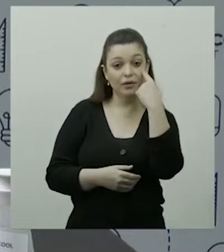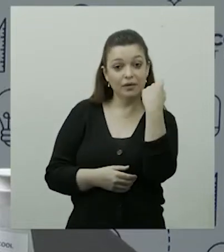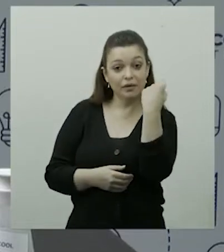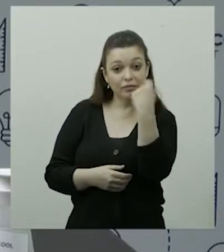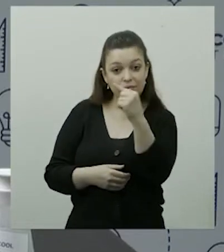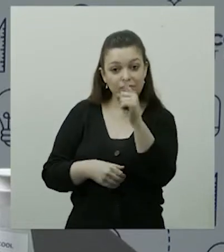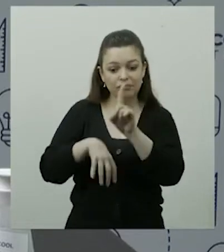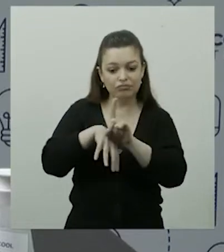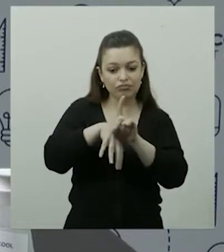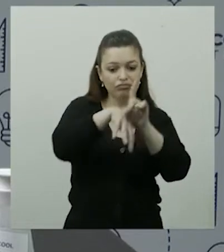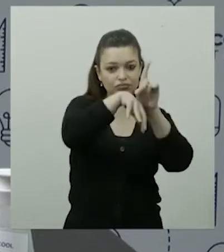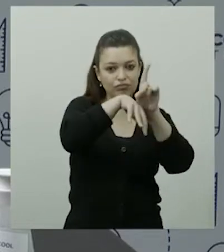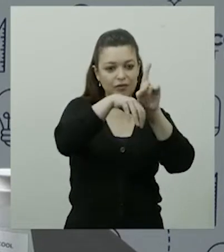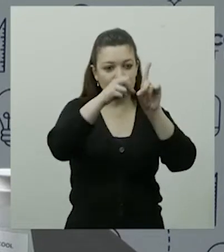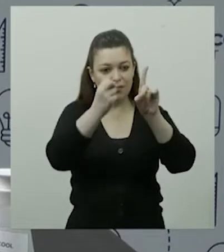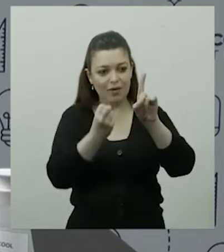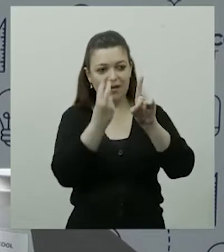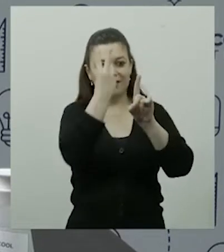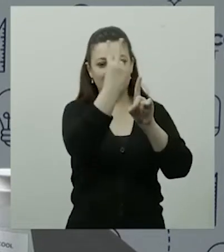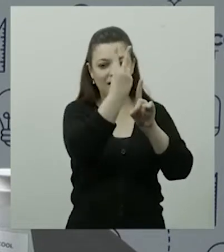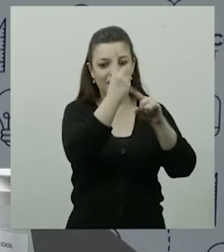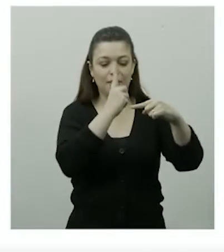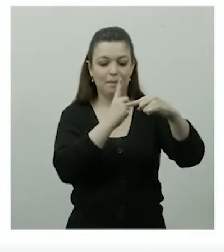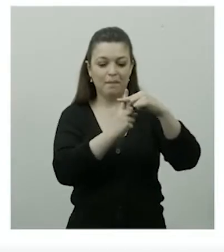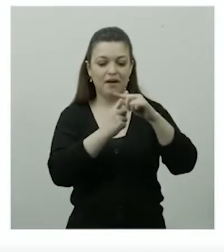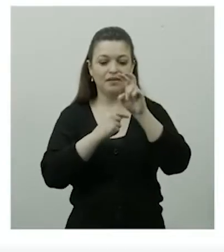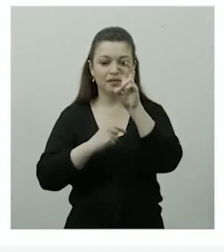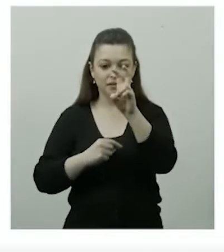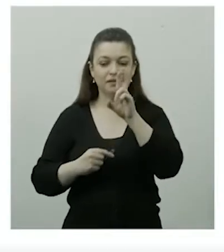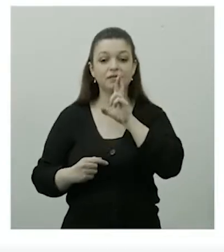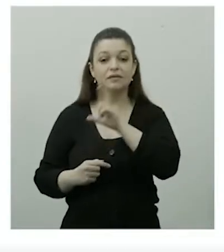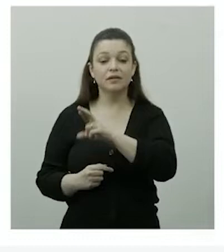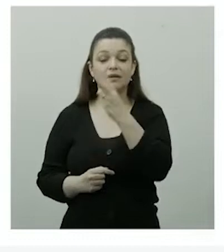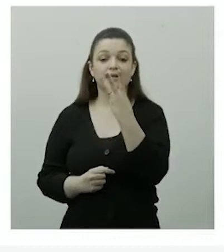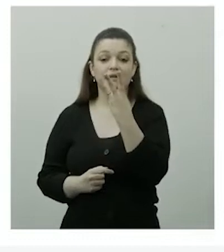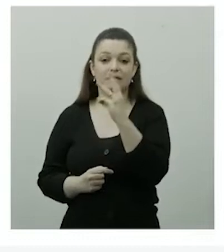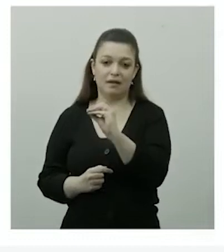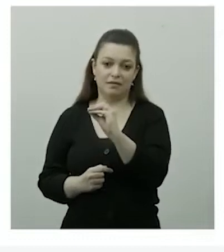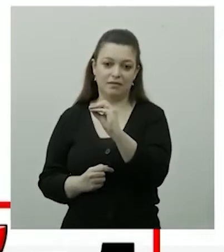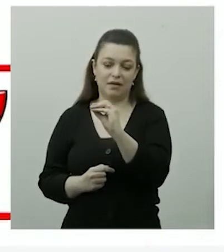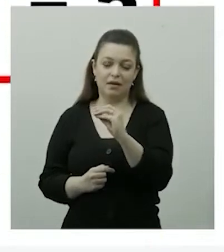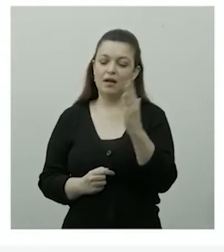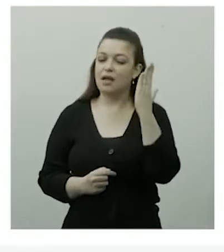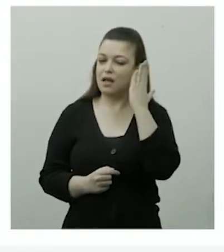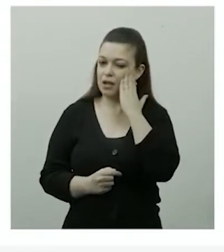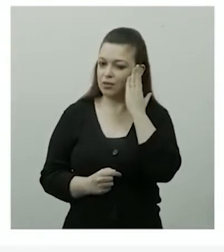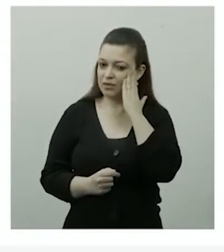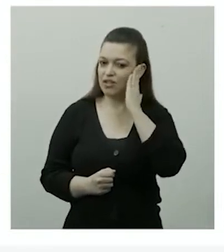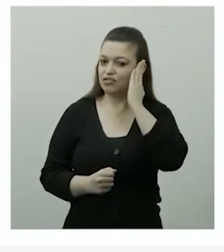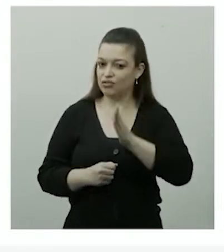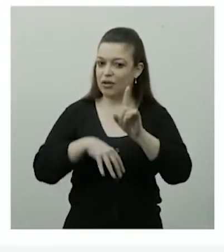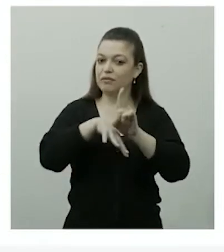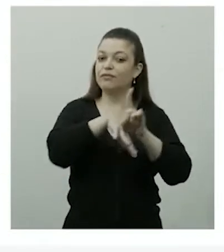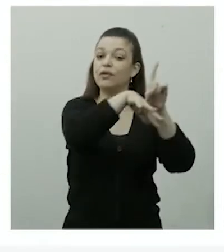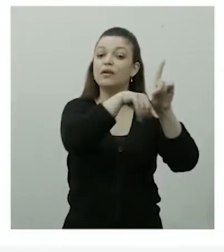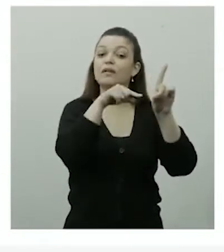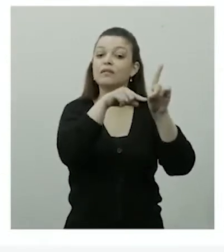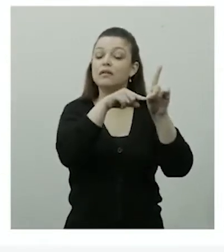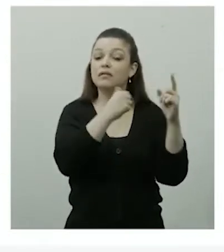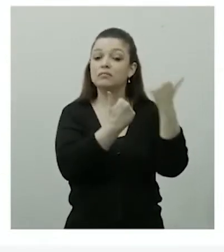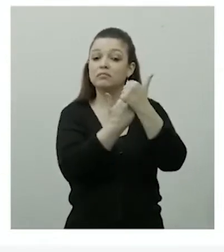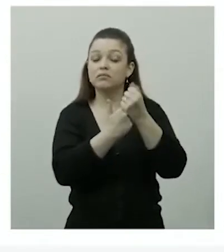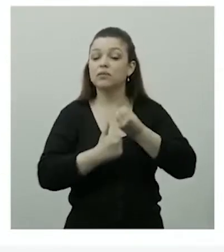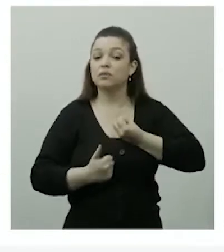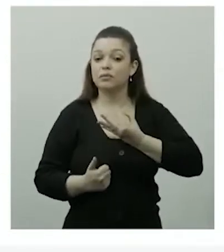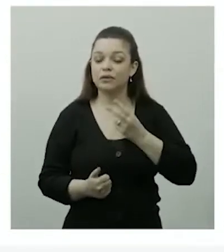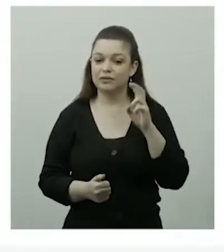ao quadrado mais 5 igual a 30. Já sabemos que o foguete é igual a